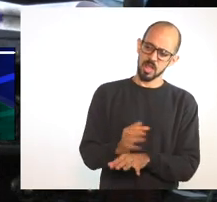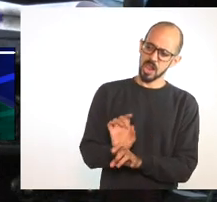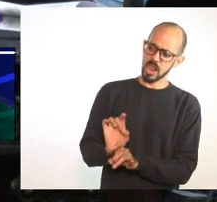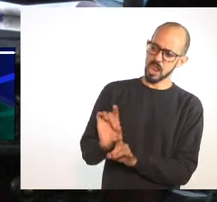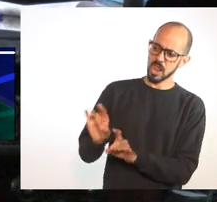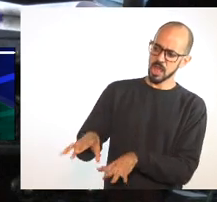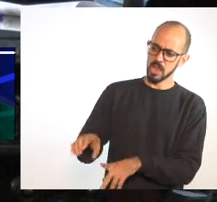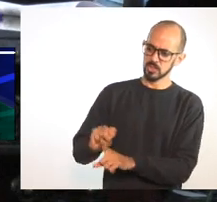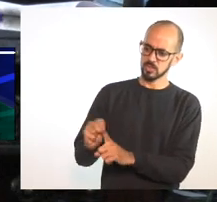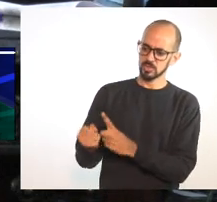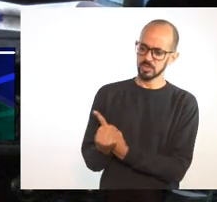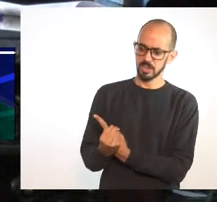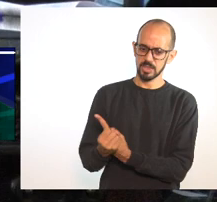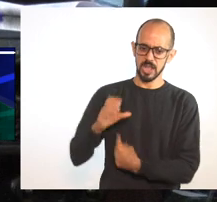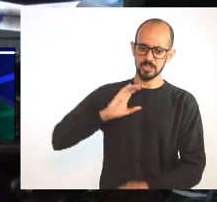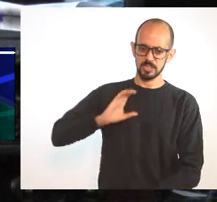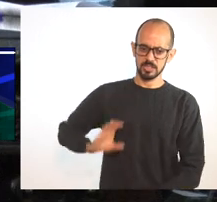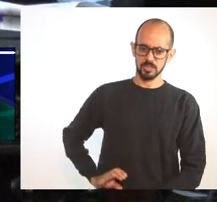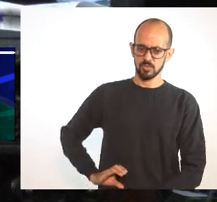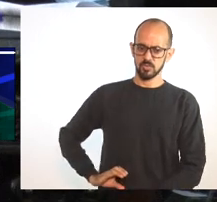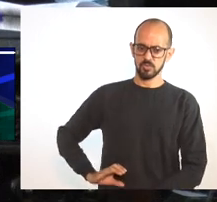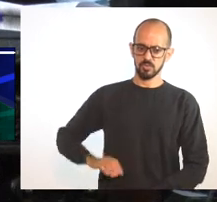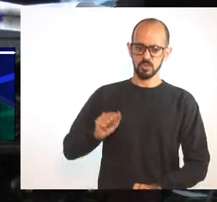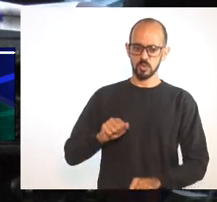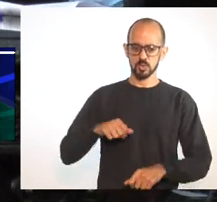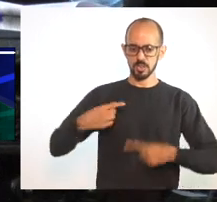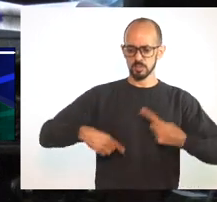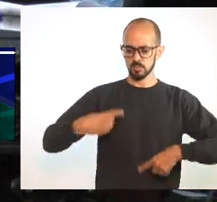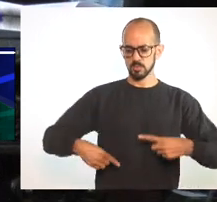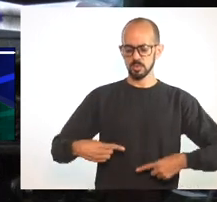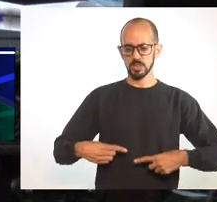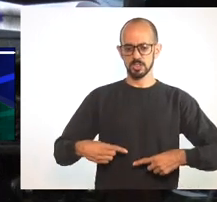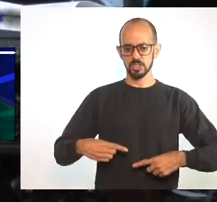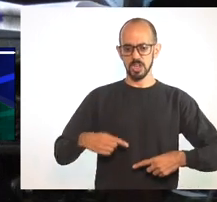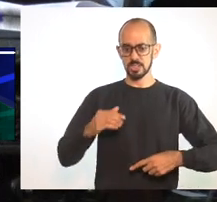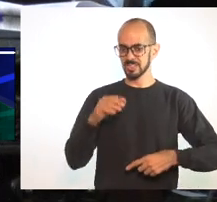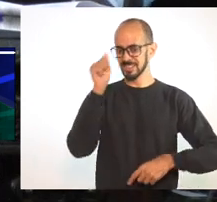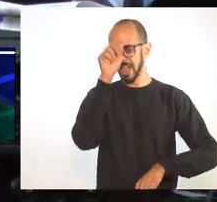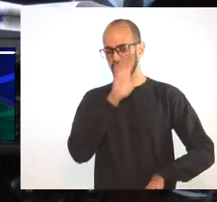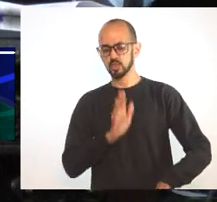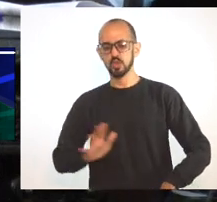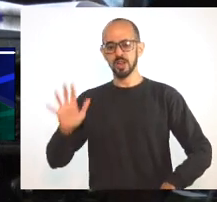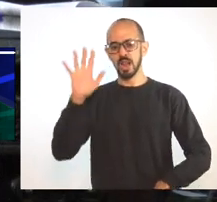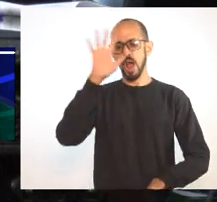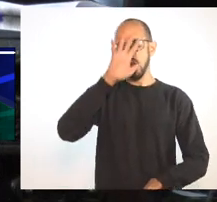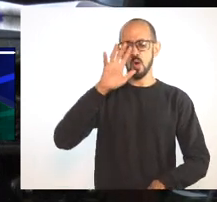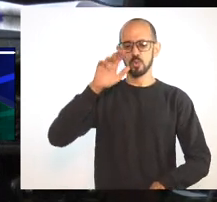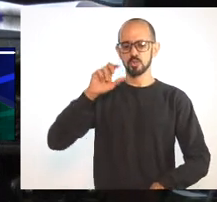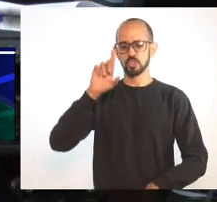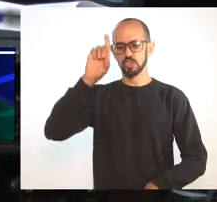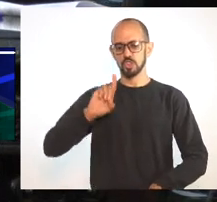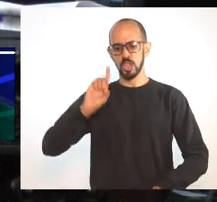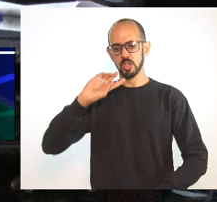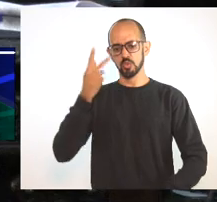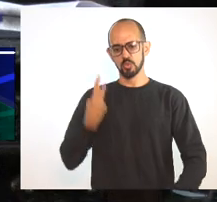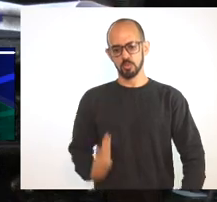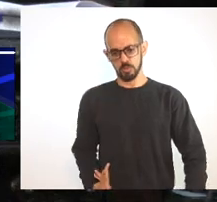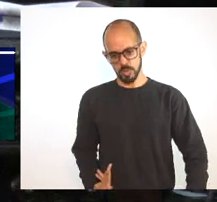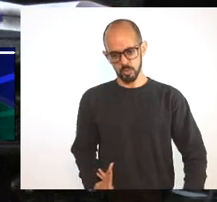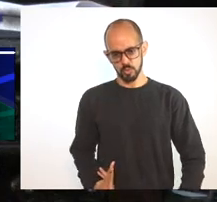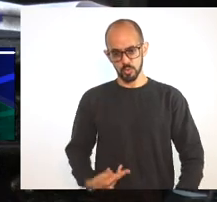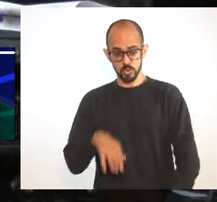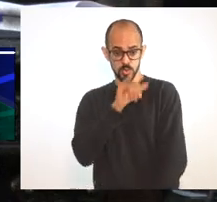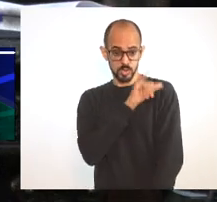civil no debate sobre as políticas nacionais de direitos humanos. Em janeiro de 2020, o Rio de